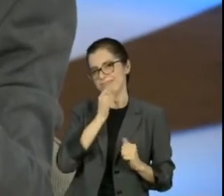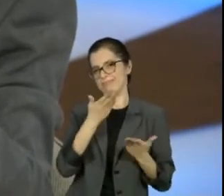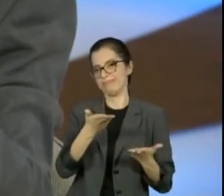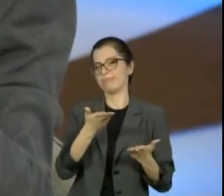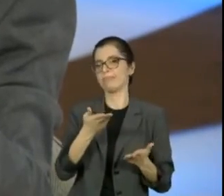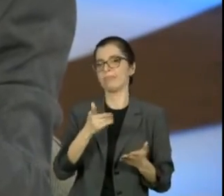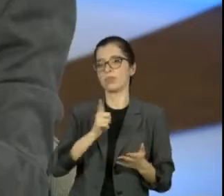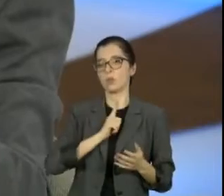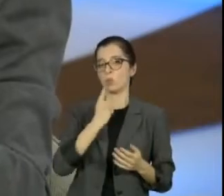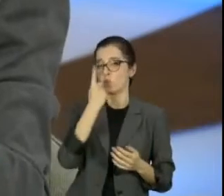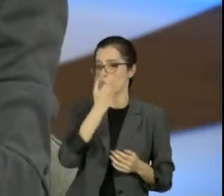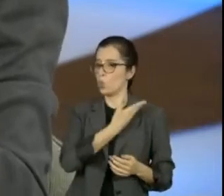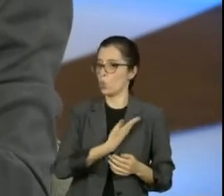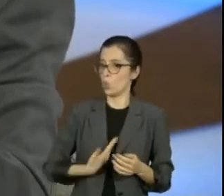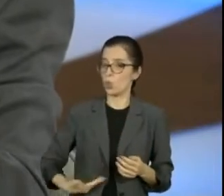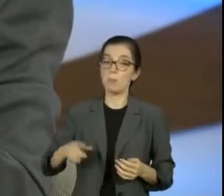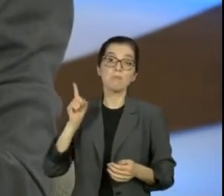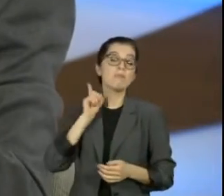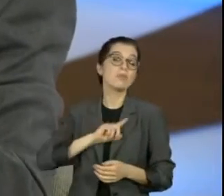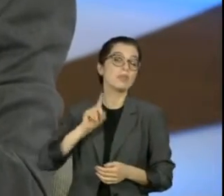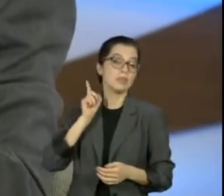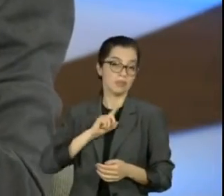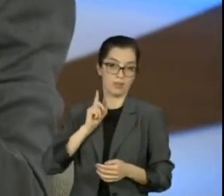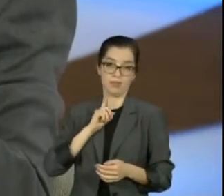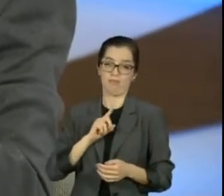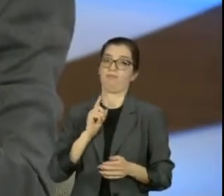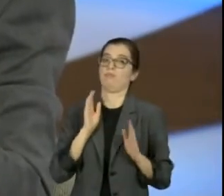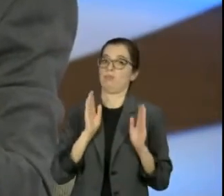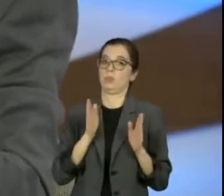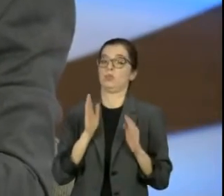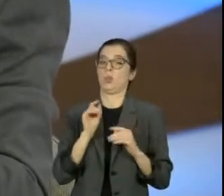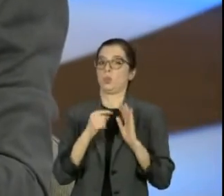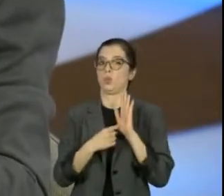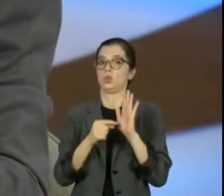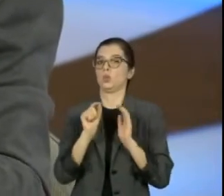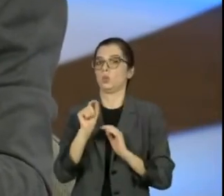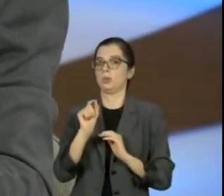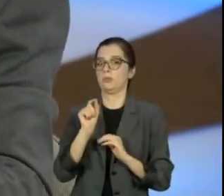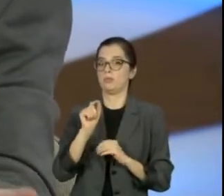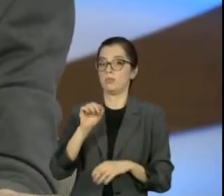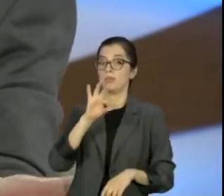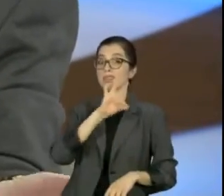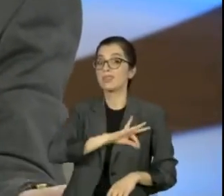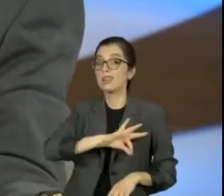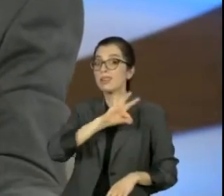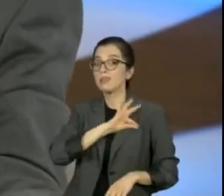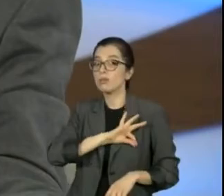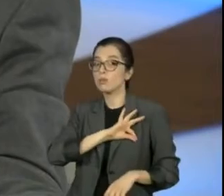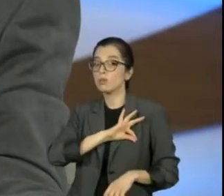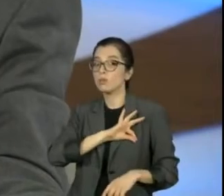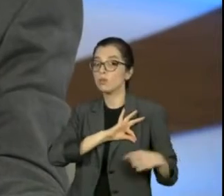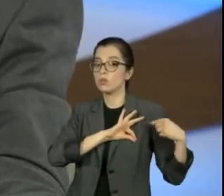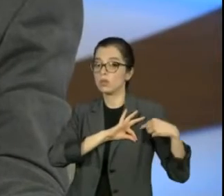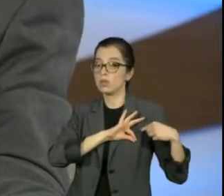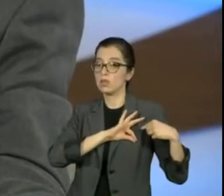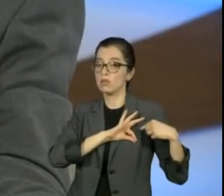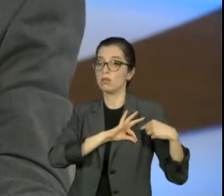em Minas que colocou a verba, o salário do governador de Minas Gerais de 7 mil, 8 mil